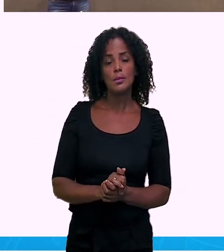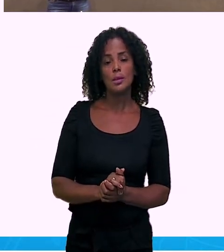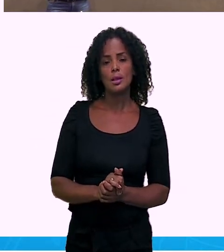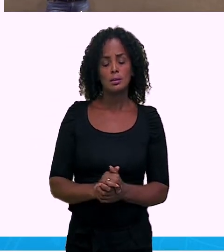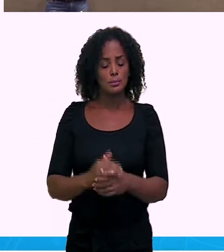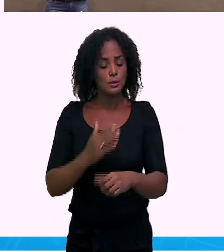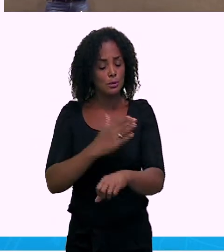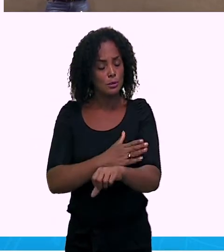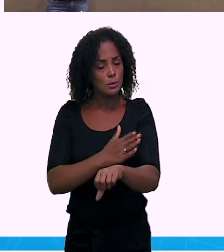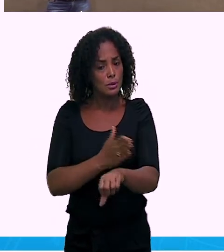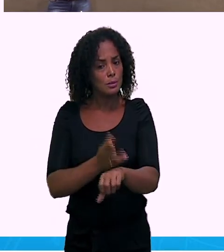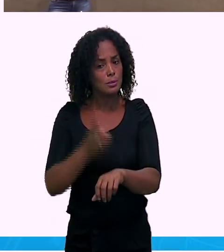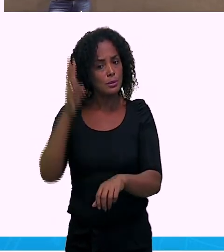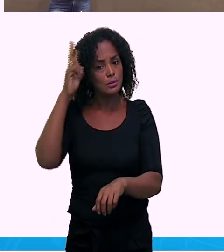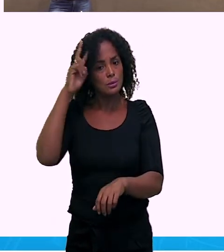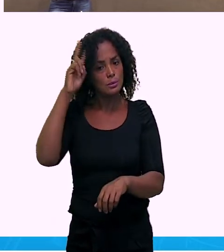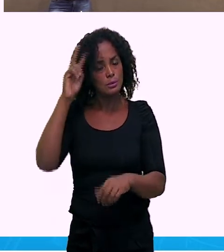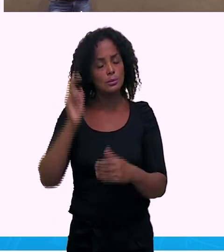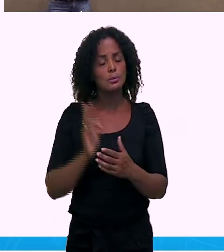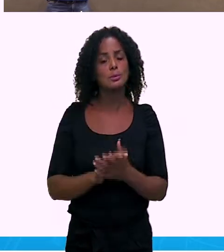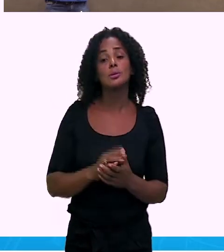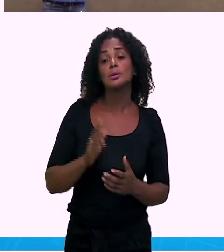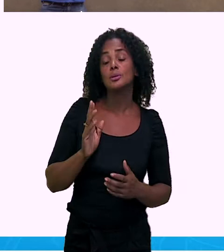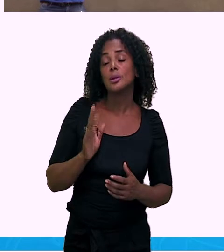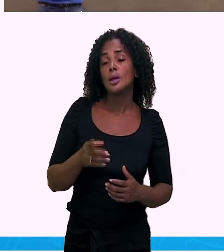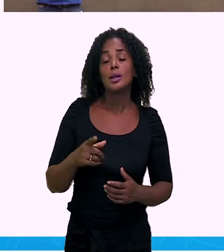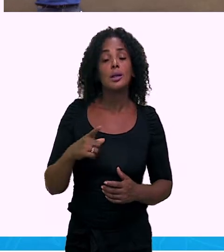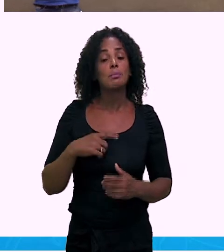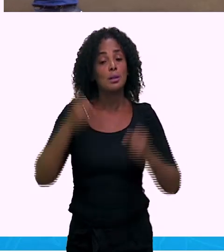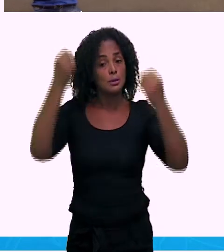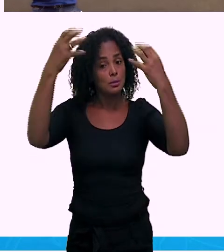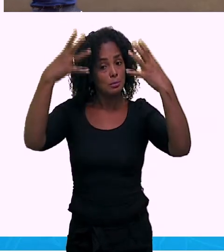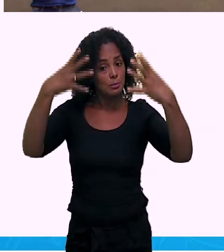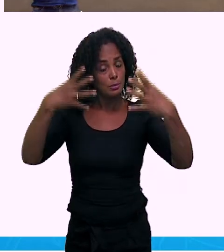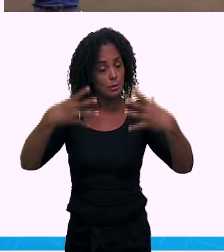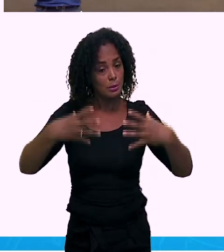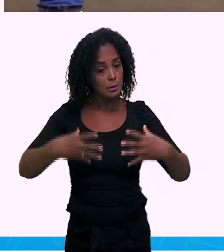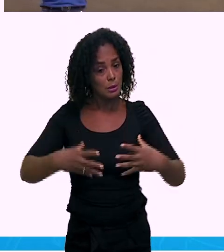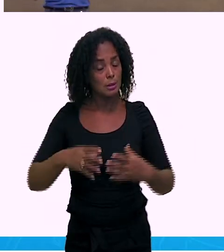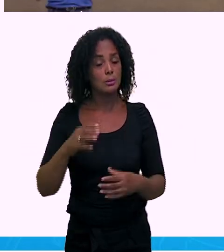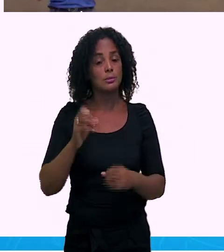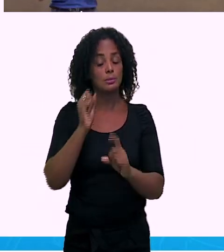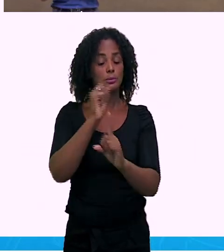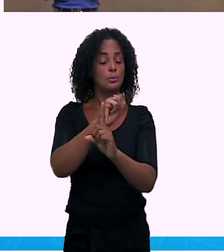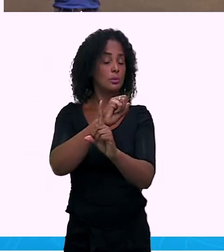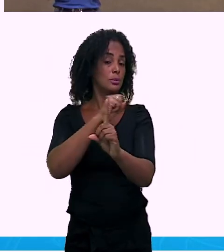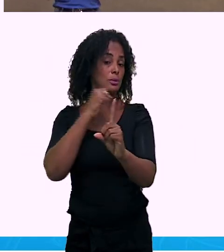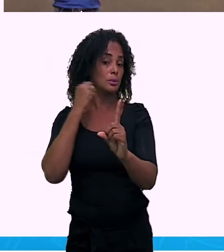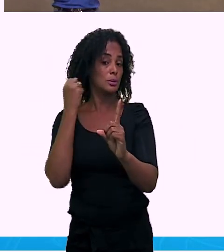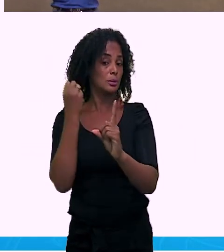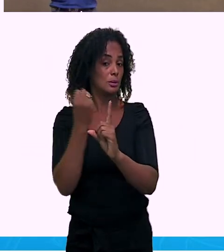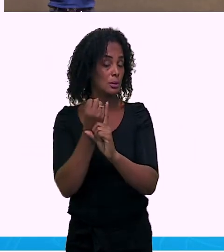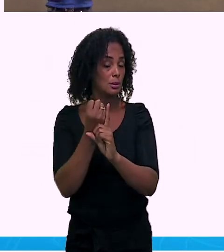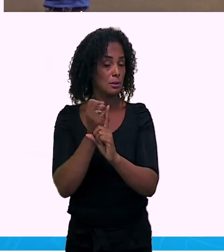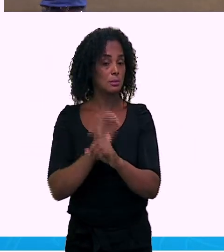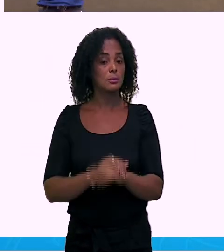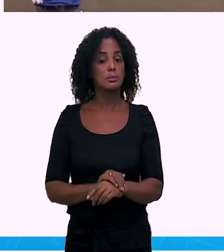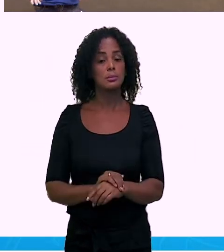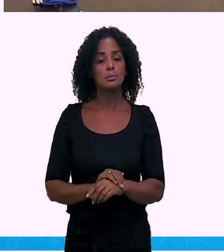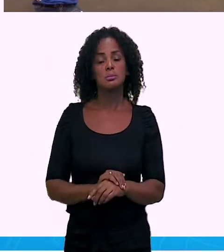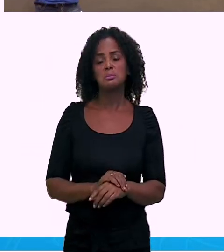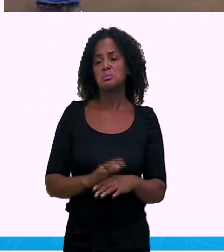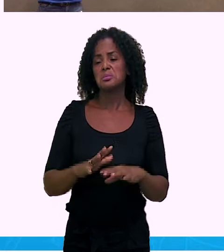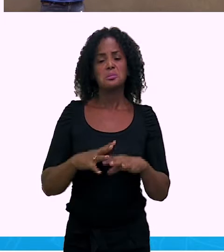O tempo histórico, ele já é mais definido por questões sociais, acontecimentos sociais,